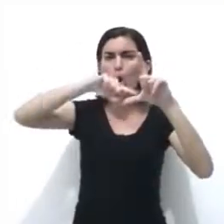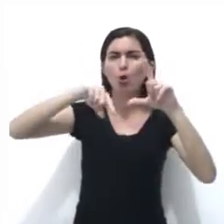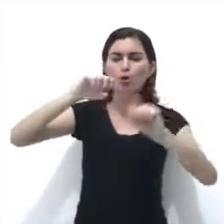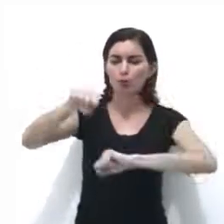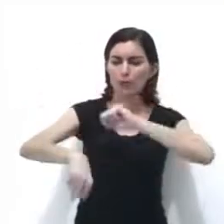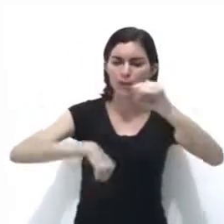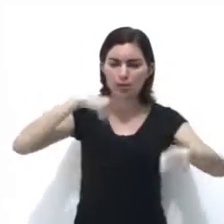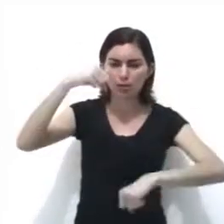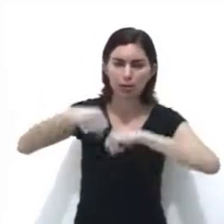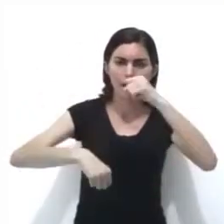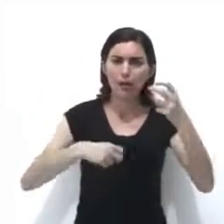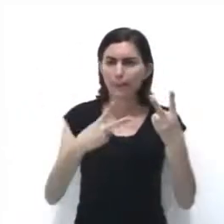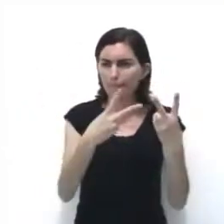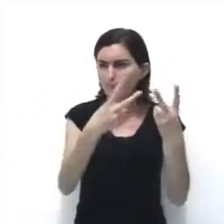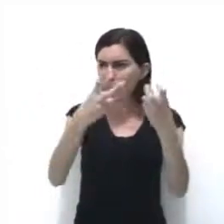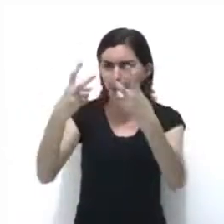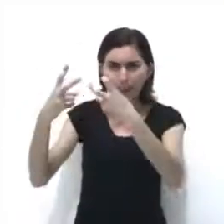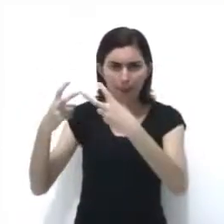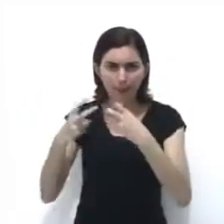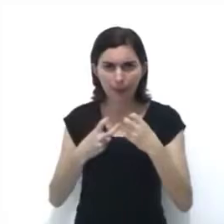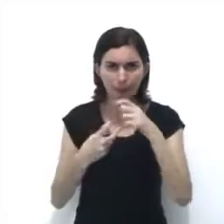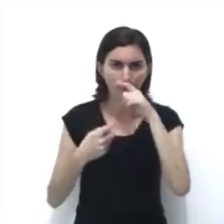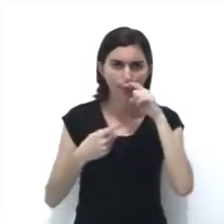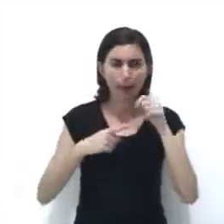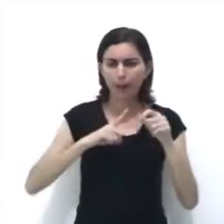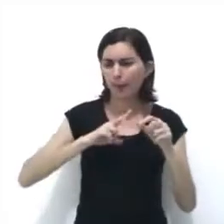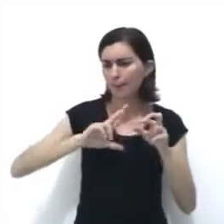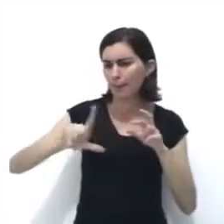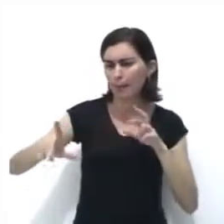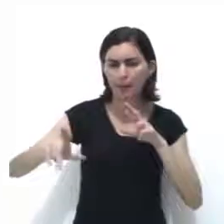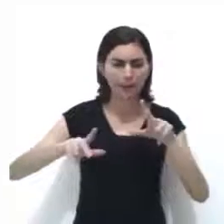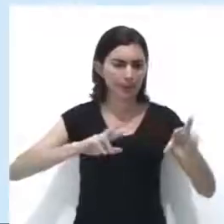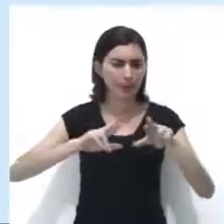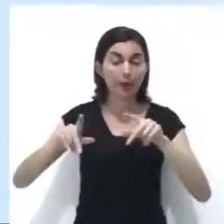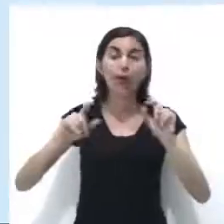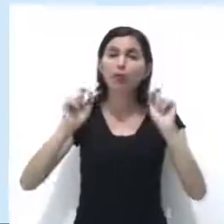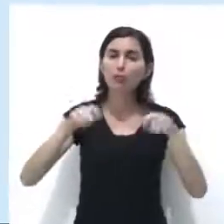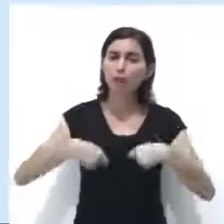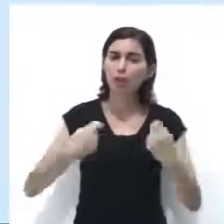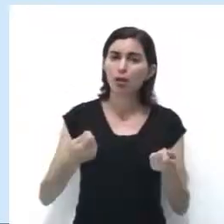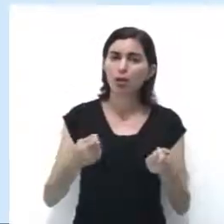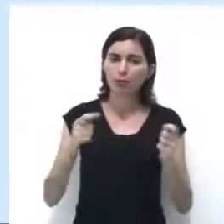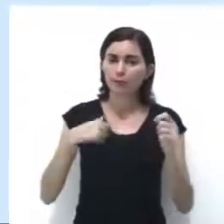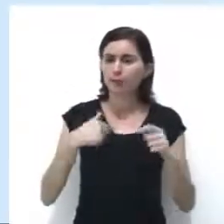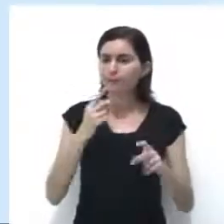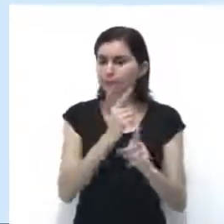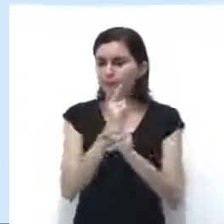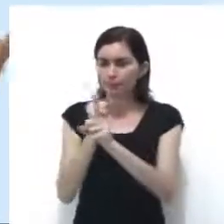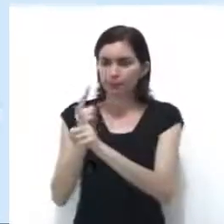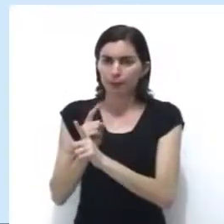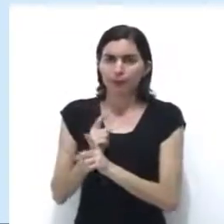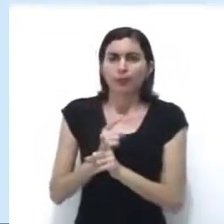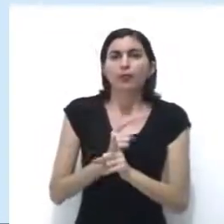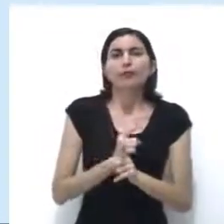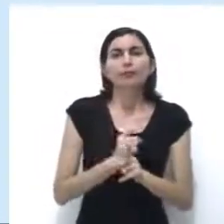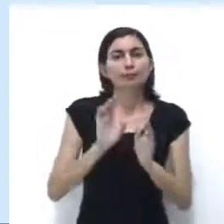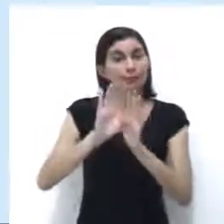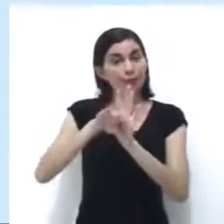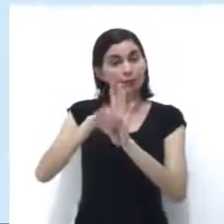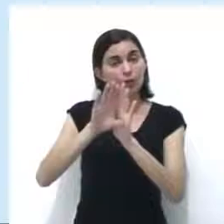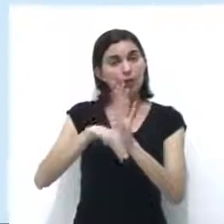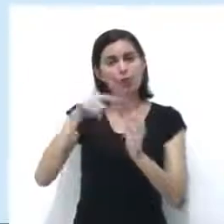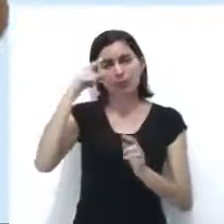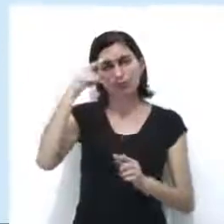relógio, a bicicleta. Percebeu ali? Então nós temos várias situações onde nós nos deparamos com